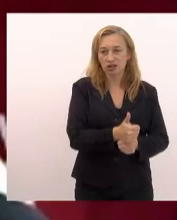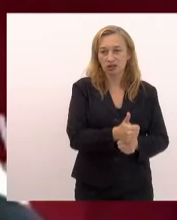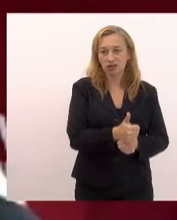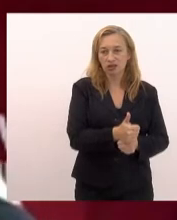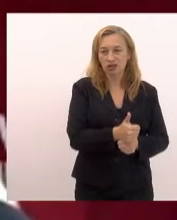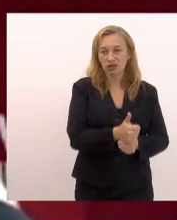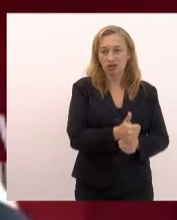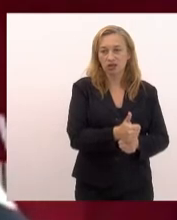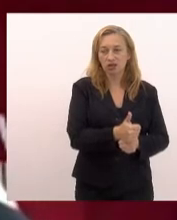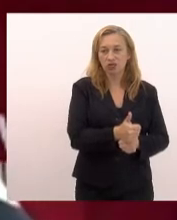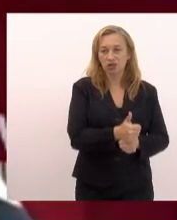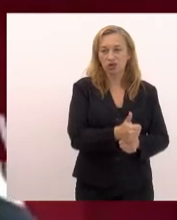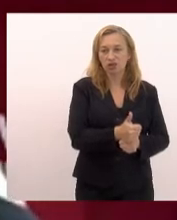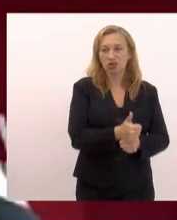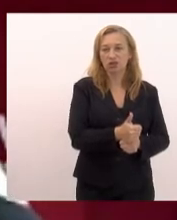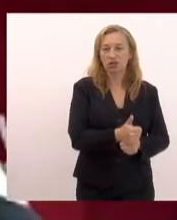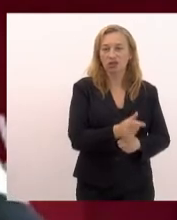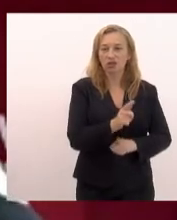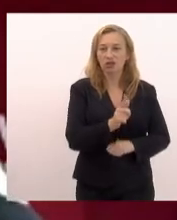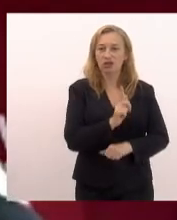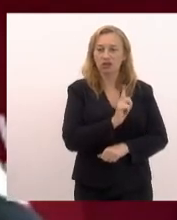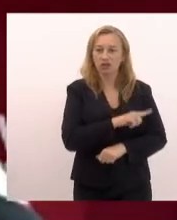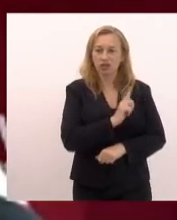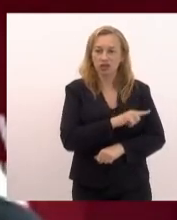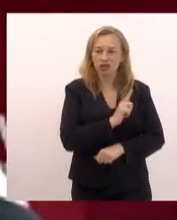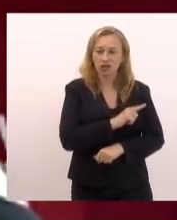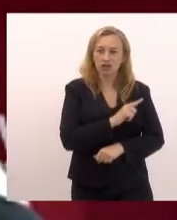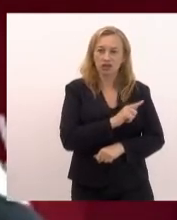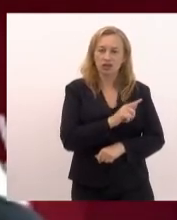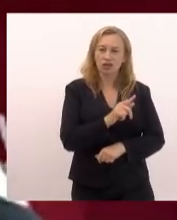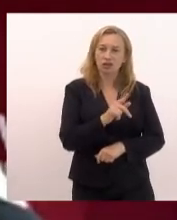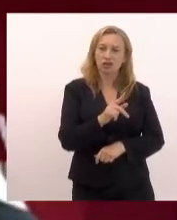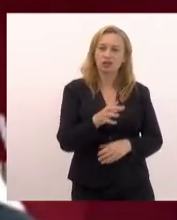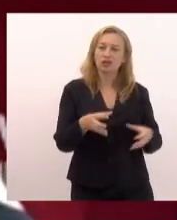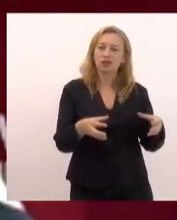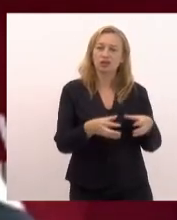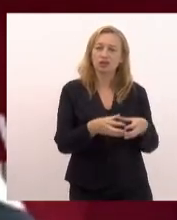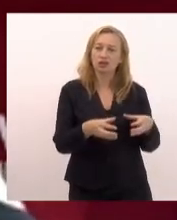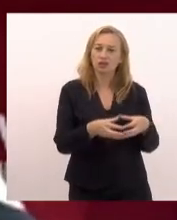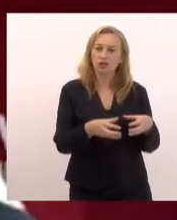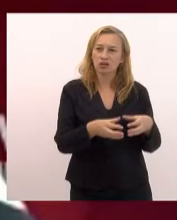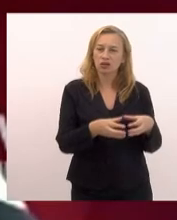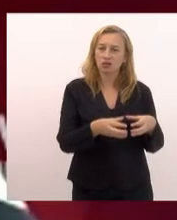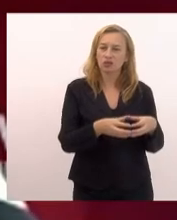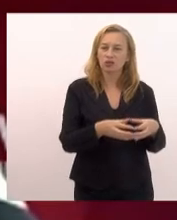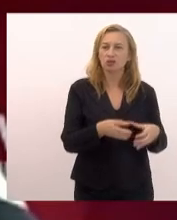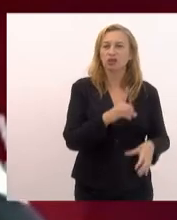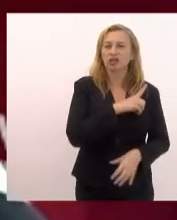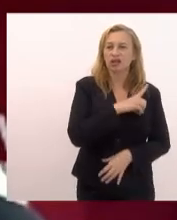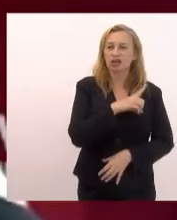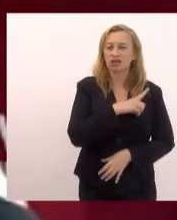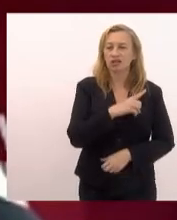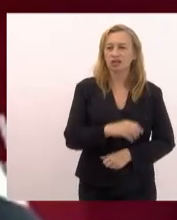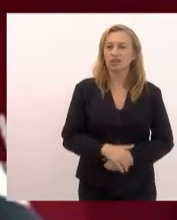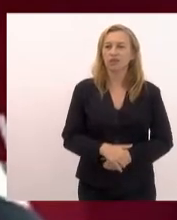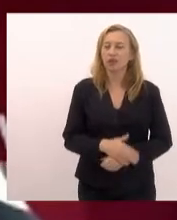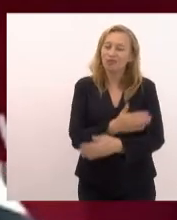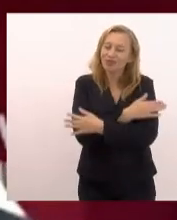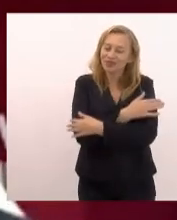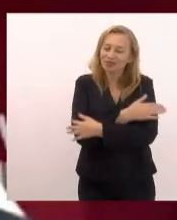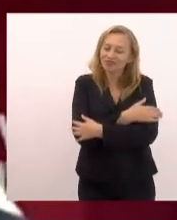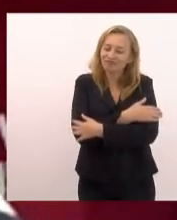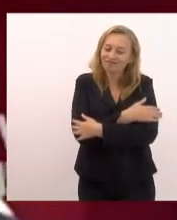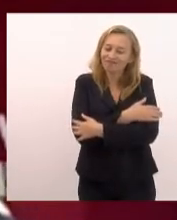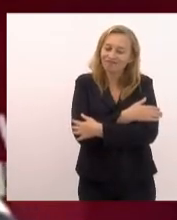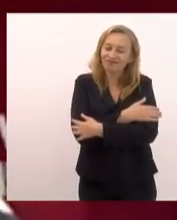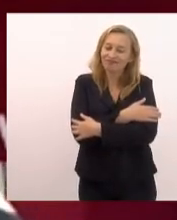Departamento-Geral que coordena as delegacias de homicídio. Então, deixando aqui o nosso abraço